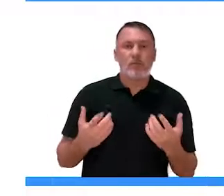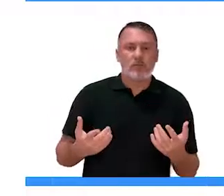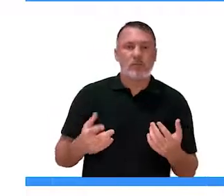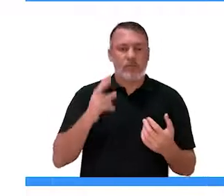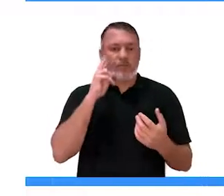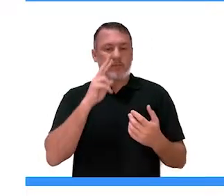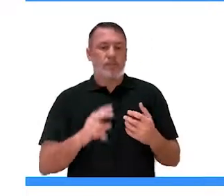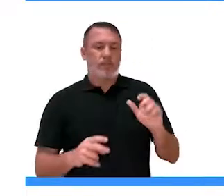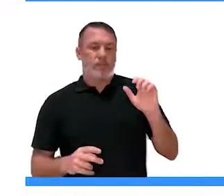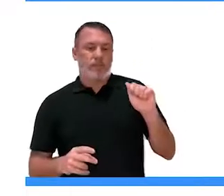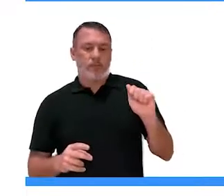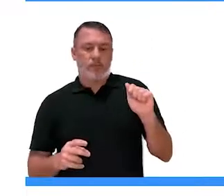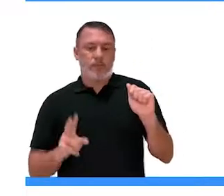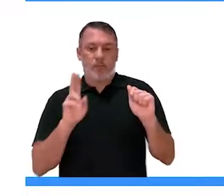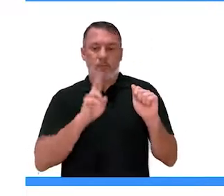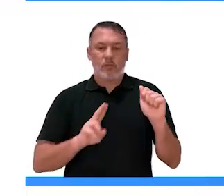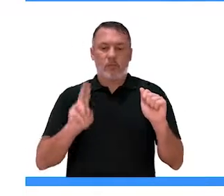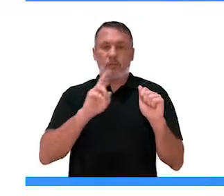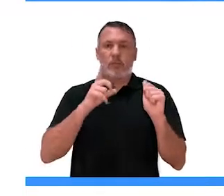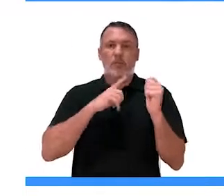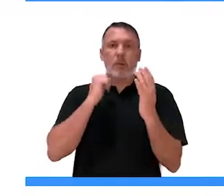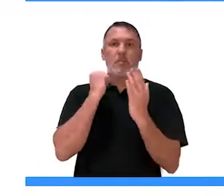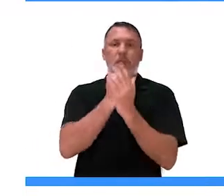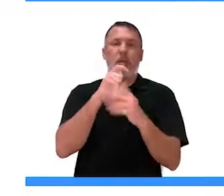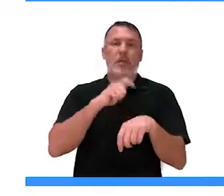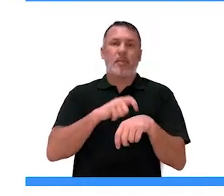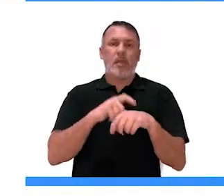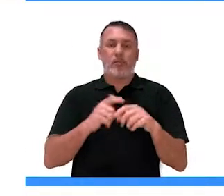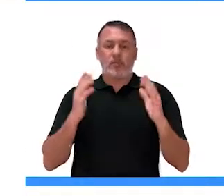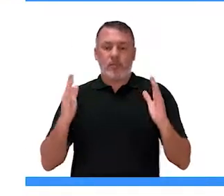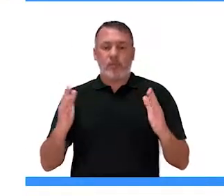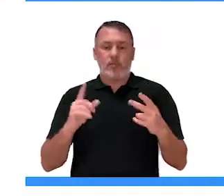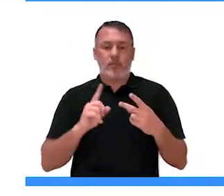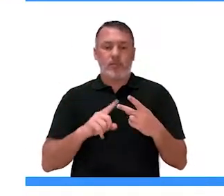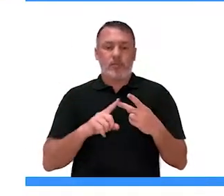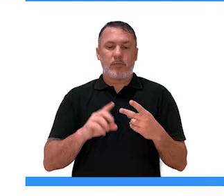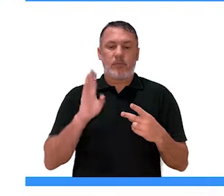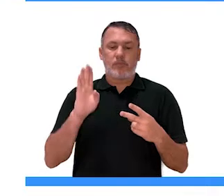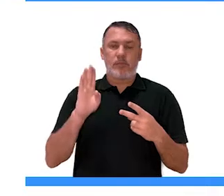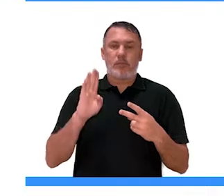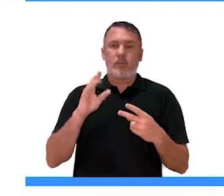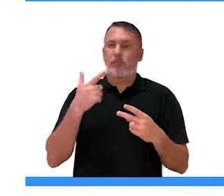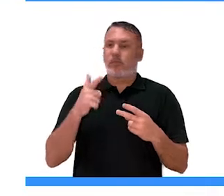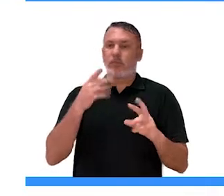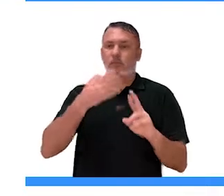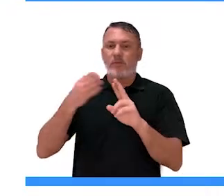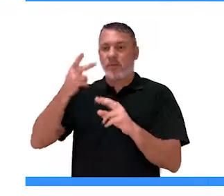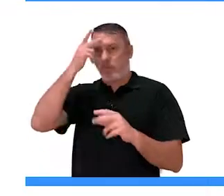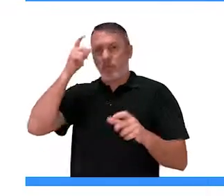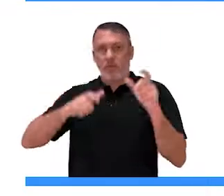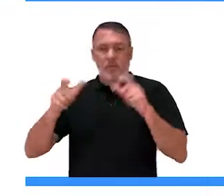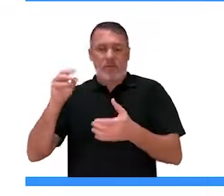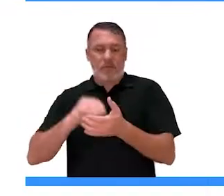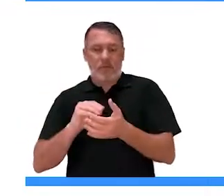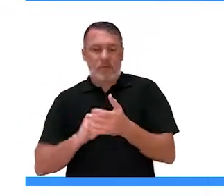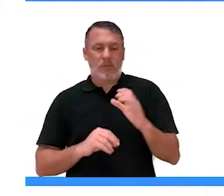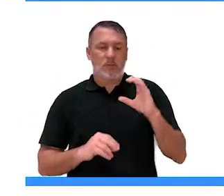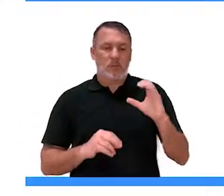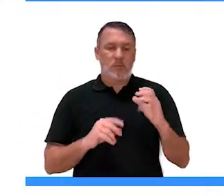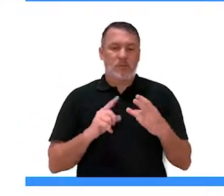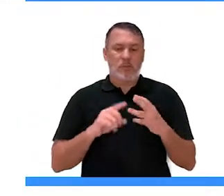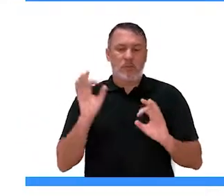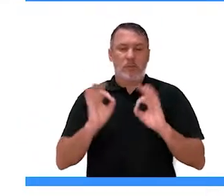volta? Vamos lá. A. Uso de uma marcação temporal. B. Imprecisão do referente de